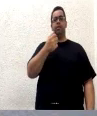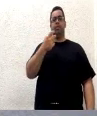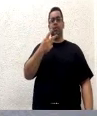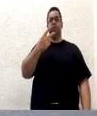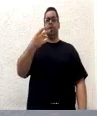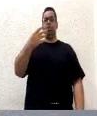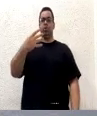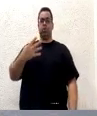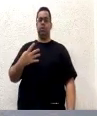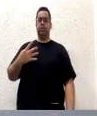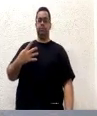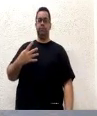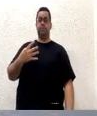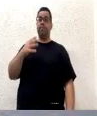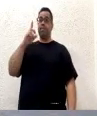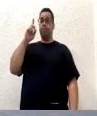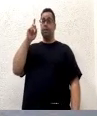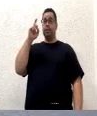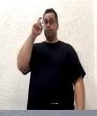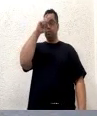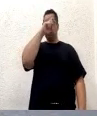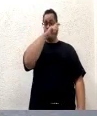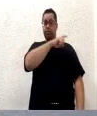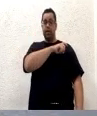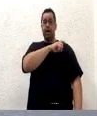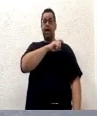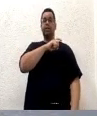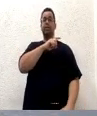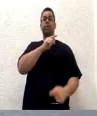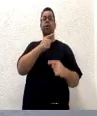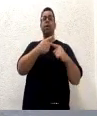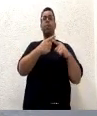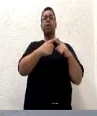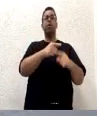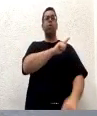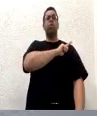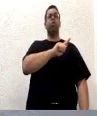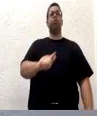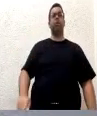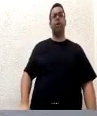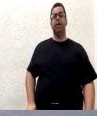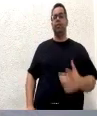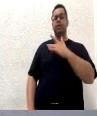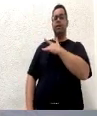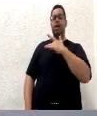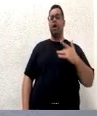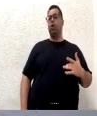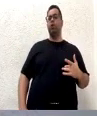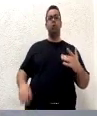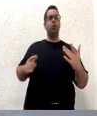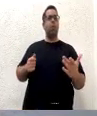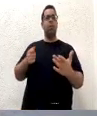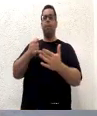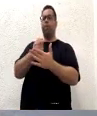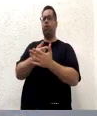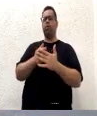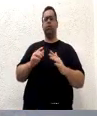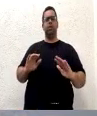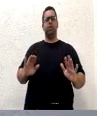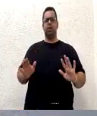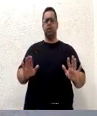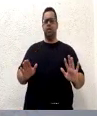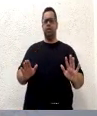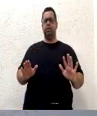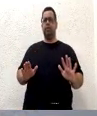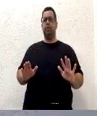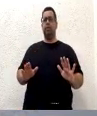uma dificuldade, não porque o Ministério da Saúde não comprou mais, não fez uma logística maior, é porque o